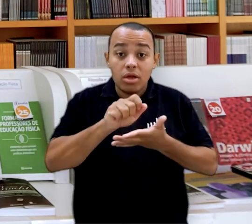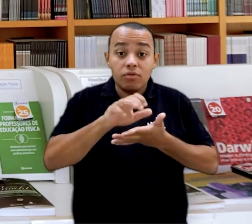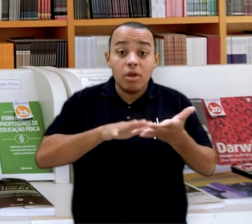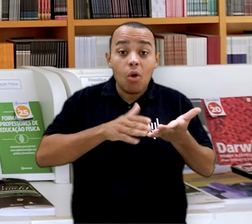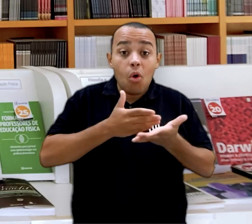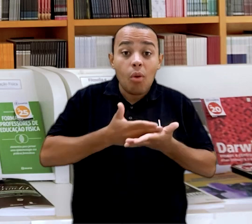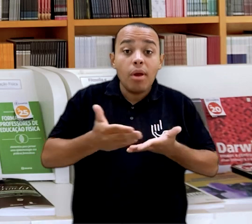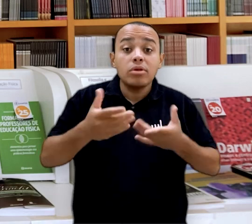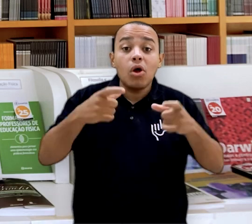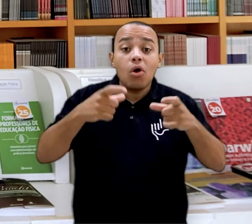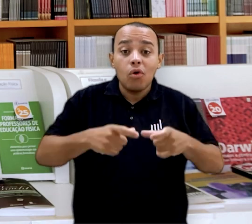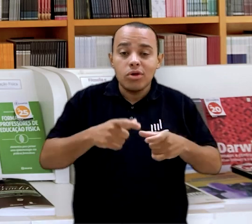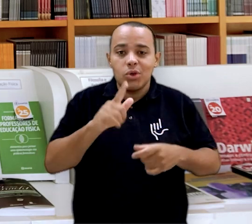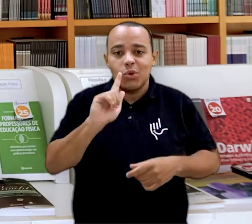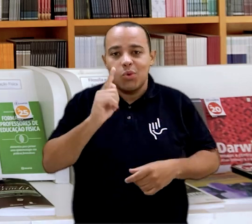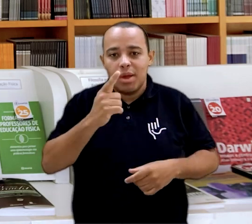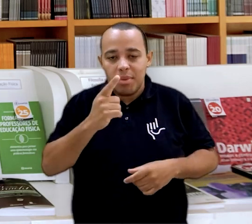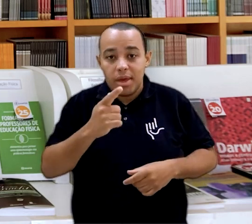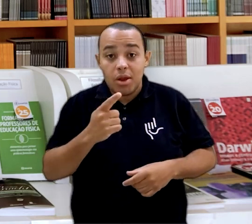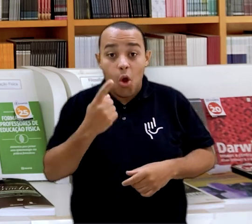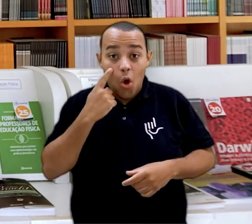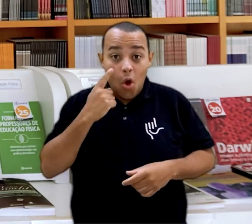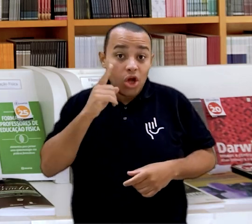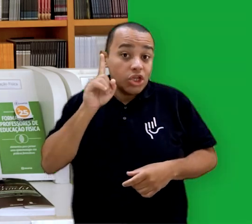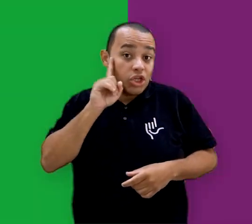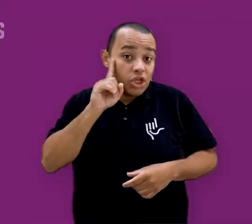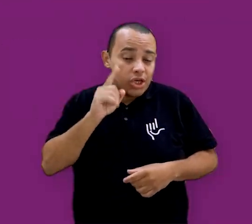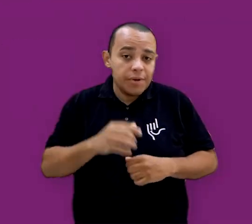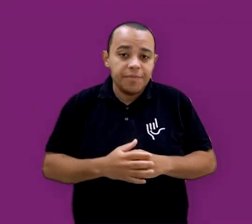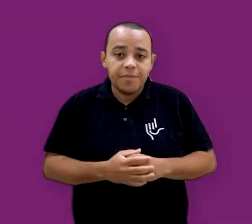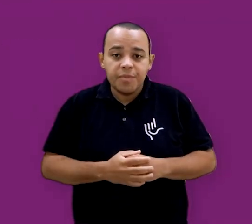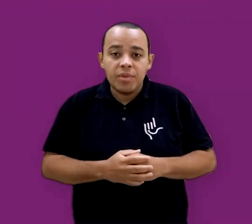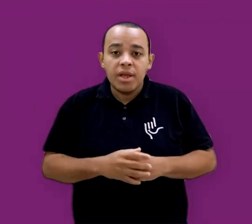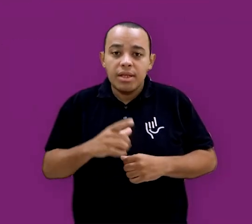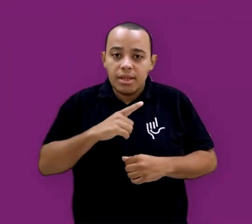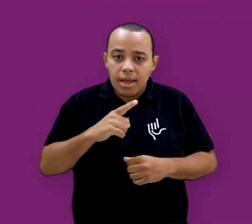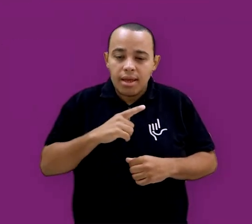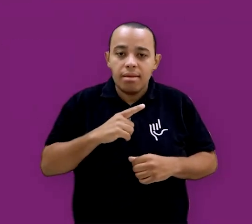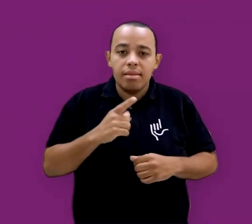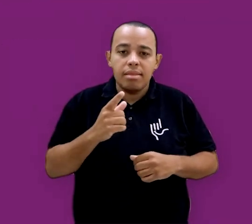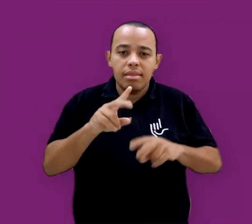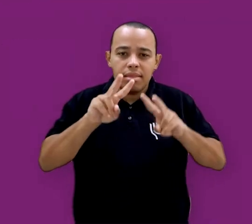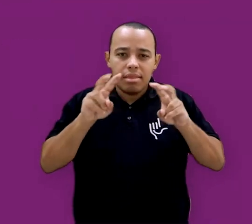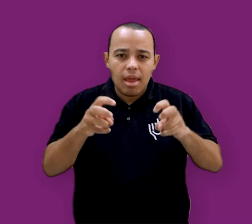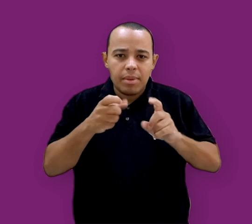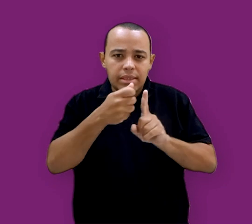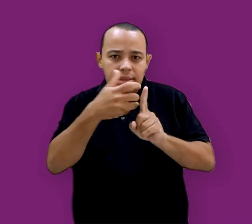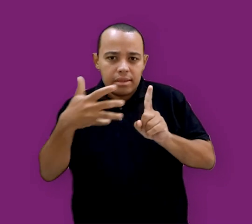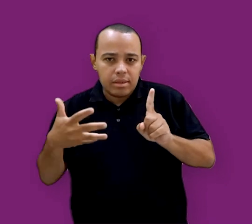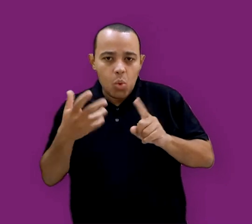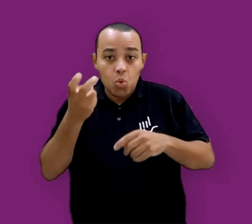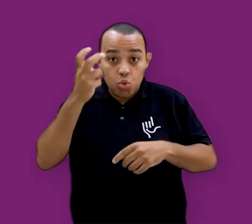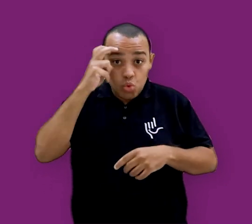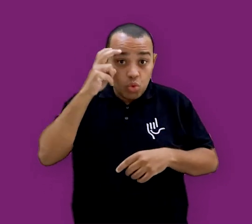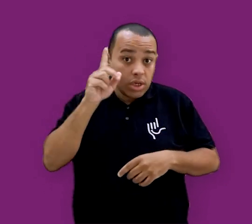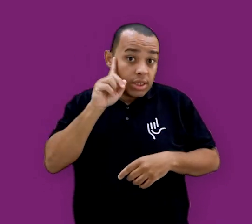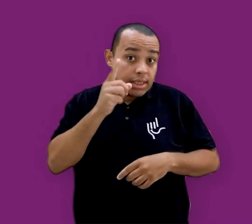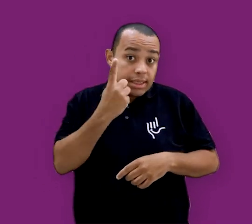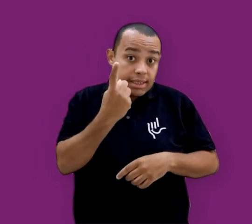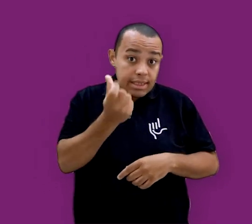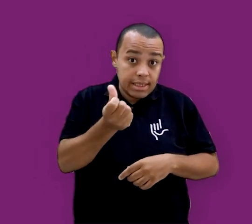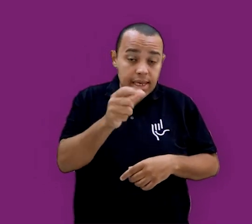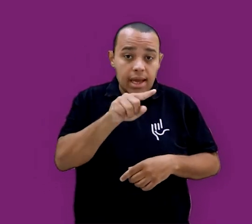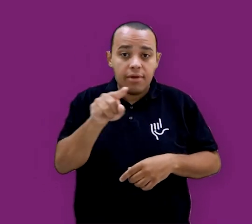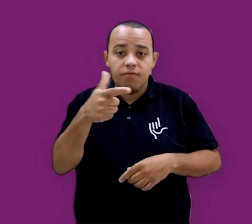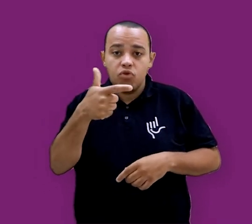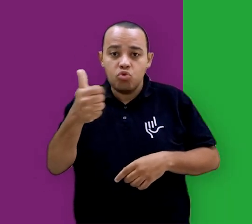atividades começam no campus de Goiabeiras. Fique atento às datas. A Jornada Integrada de Extensão e Cultura será de 16 a